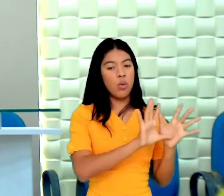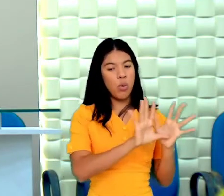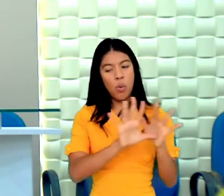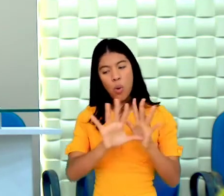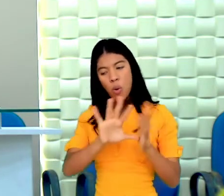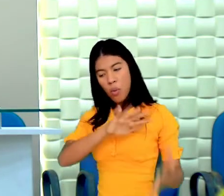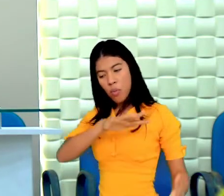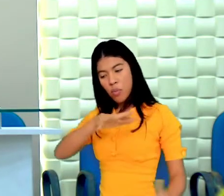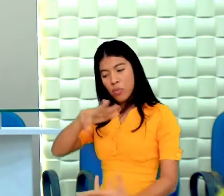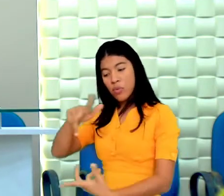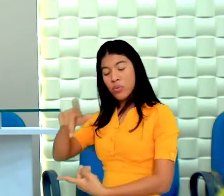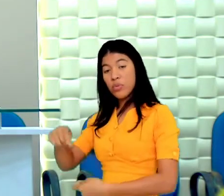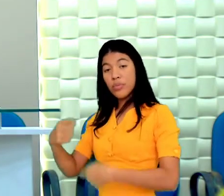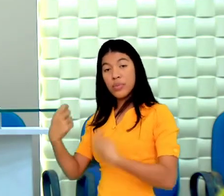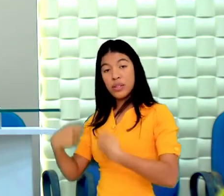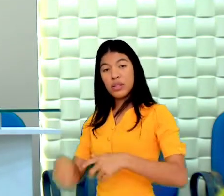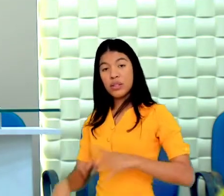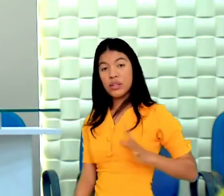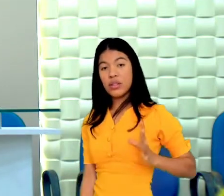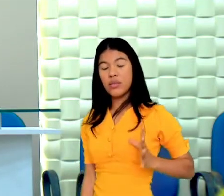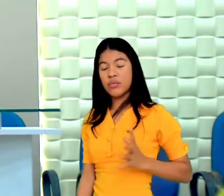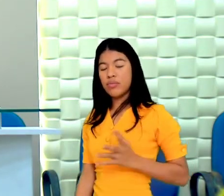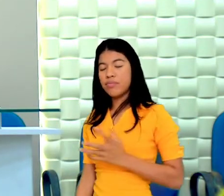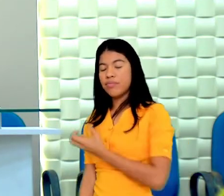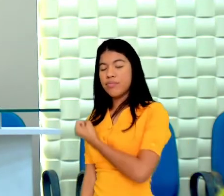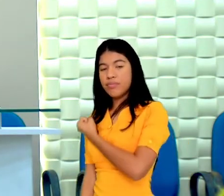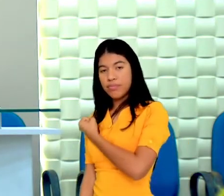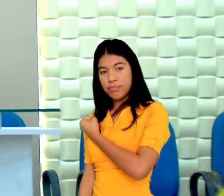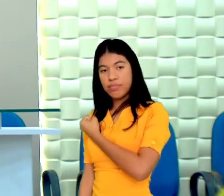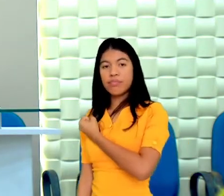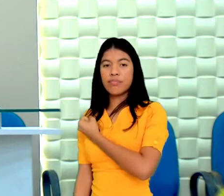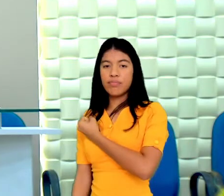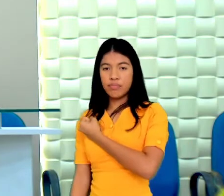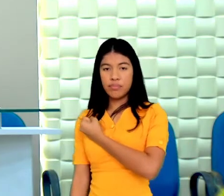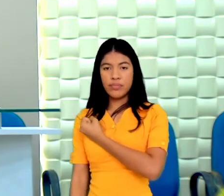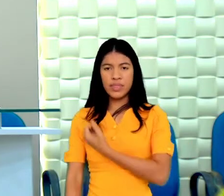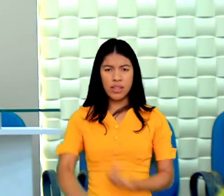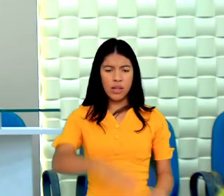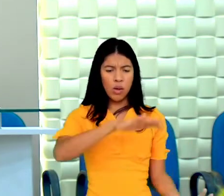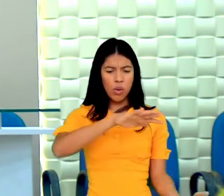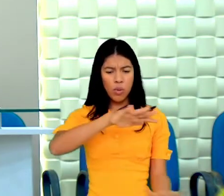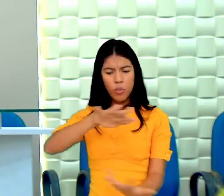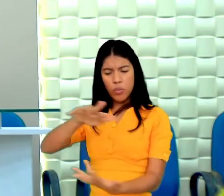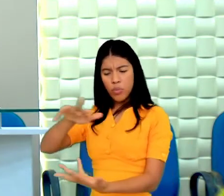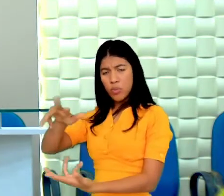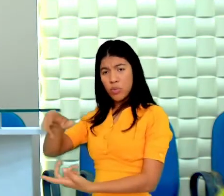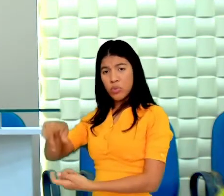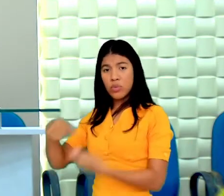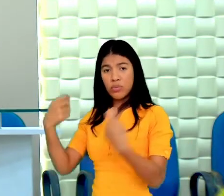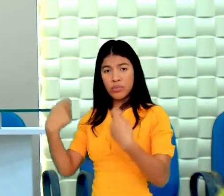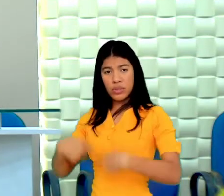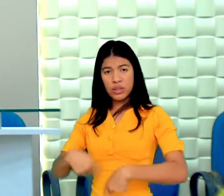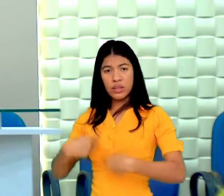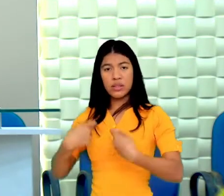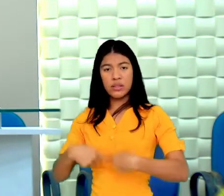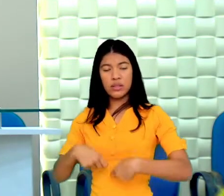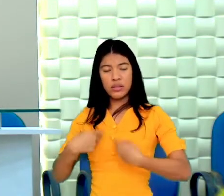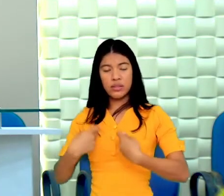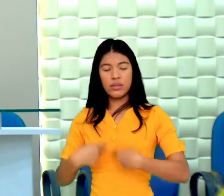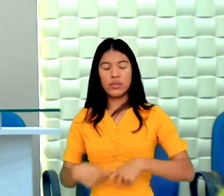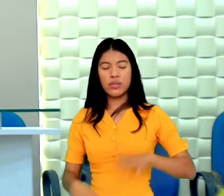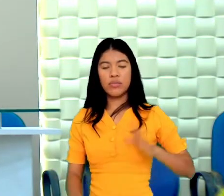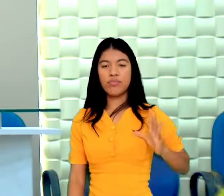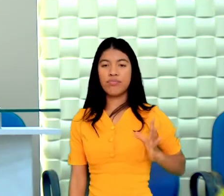O homem necessitava ser salvo. O homem precisava de alguém que